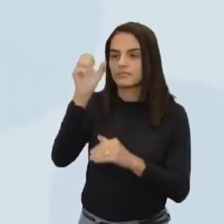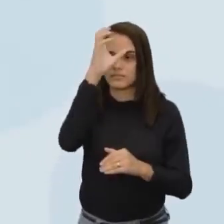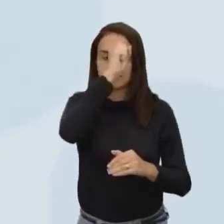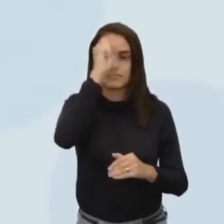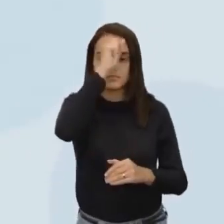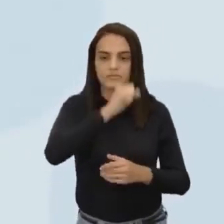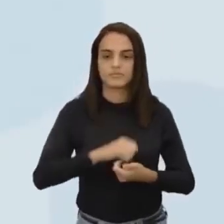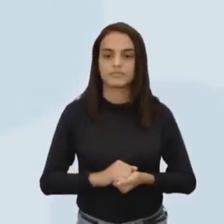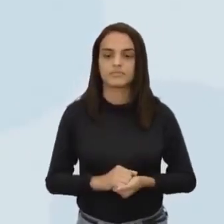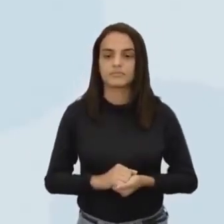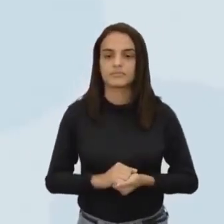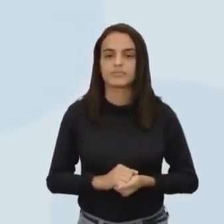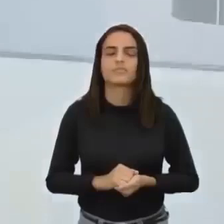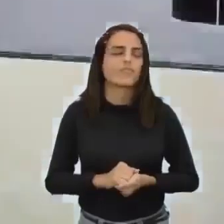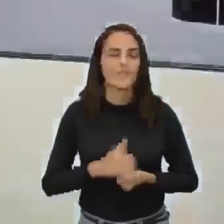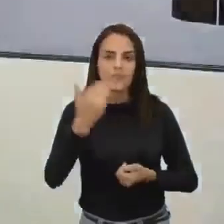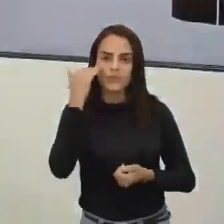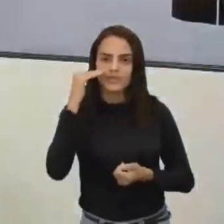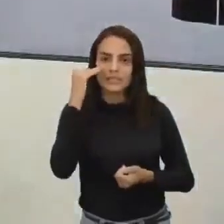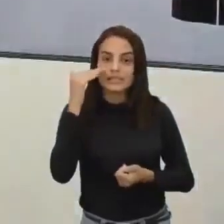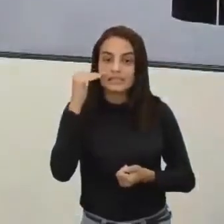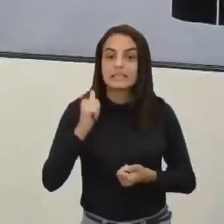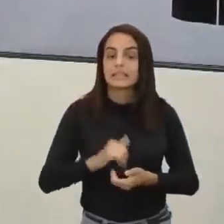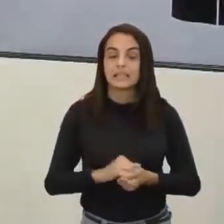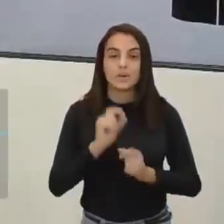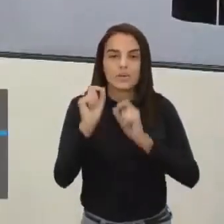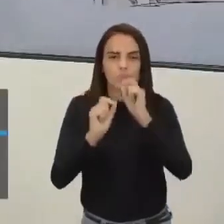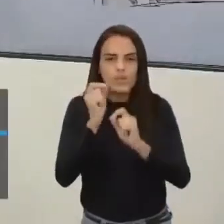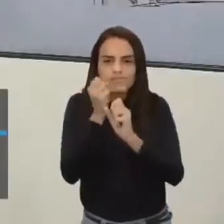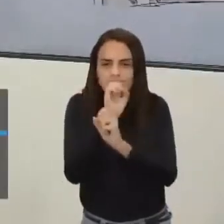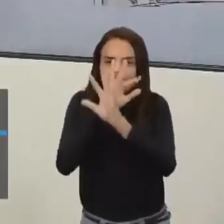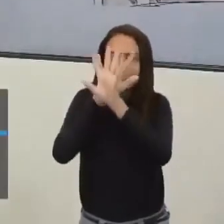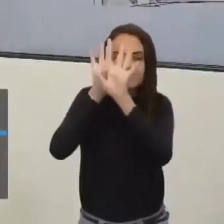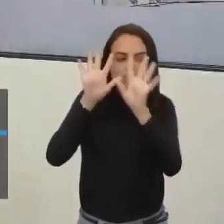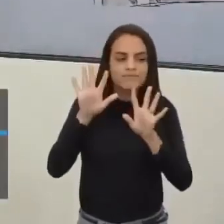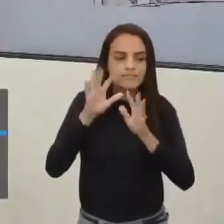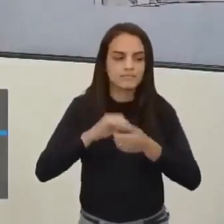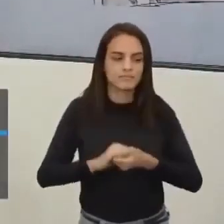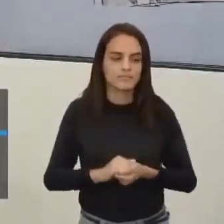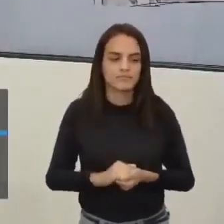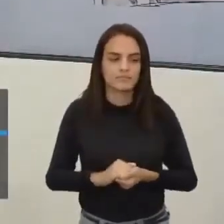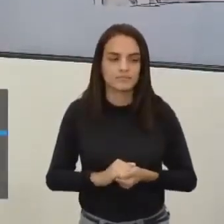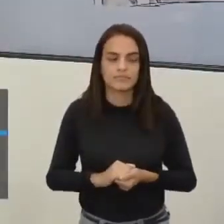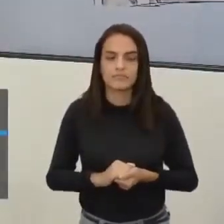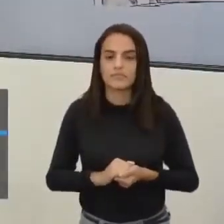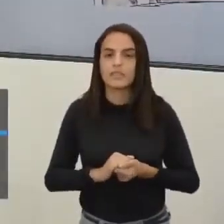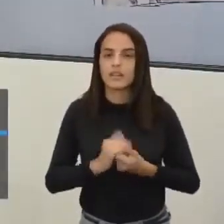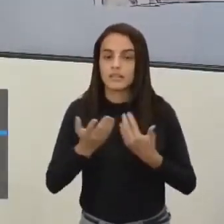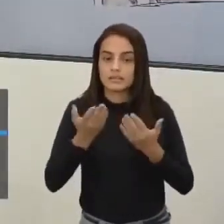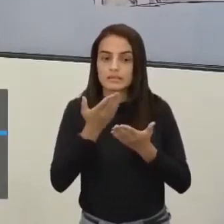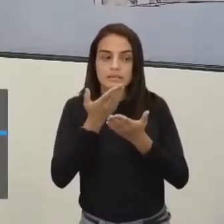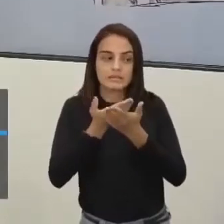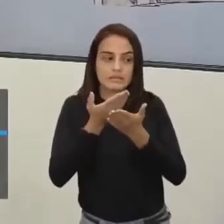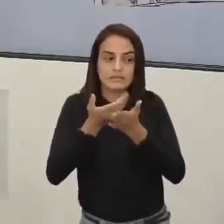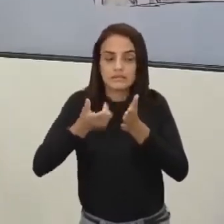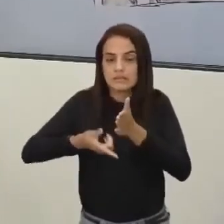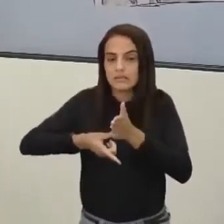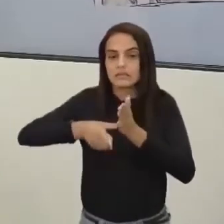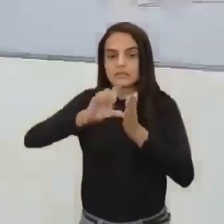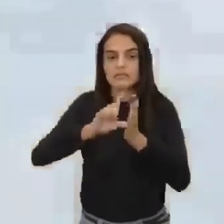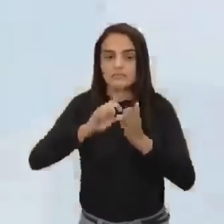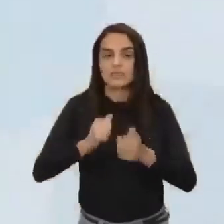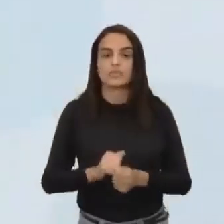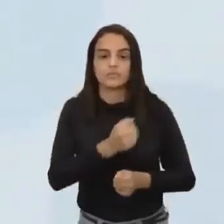aprendizagens. Vocês vão entender isso aqui bem em português, bem claro assim daqui a pouco. E na aula anterior nós falamos aí sobre o tema do estudante todo